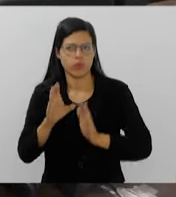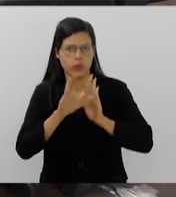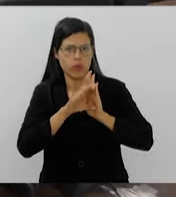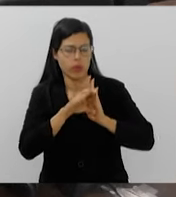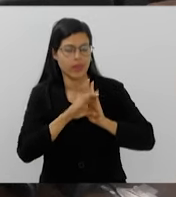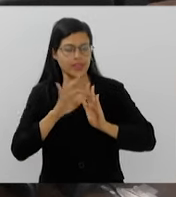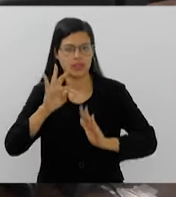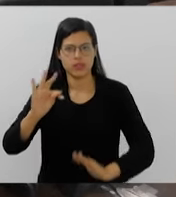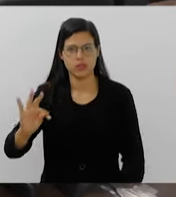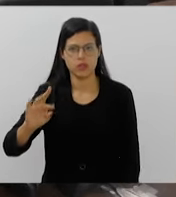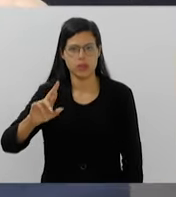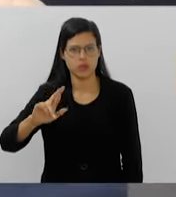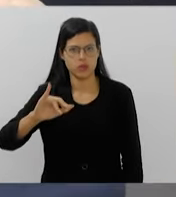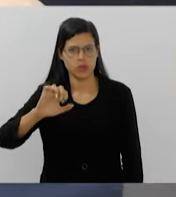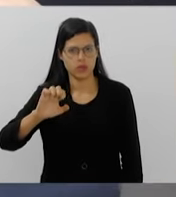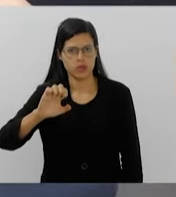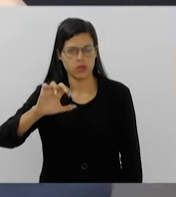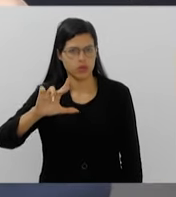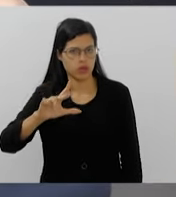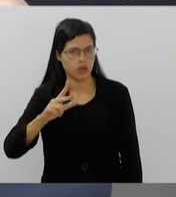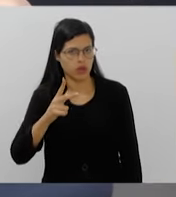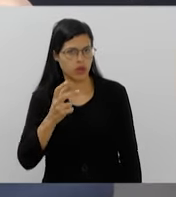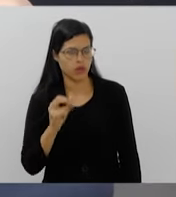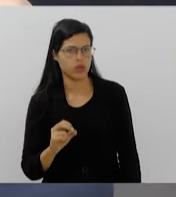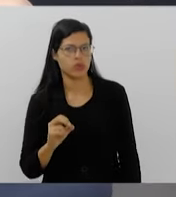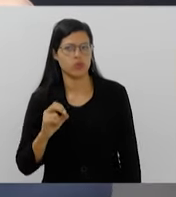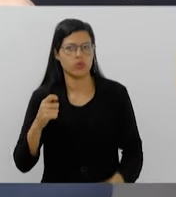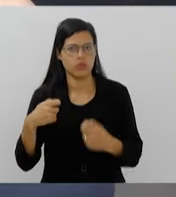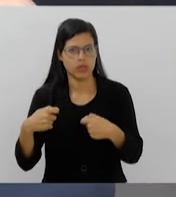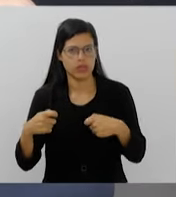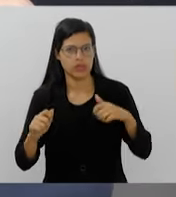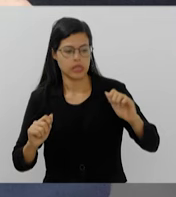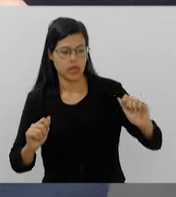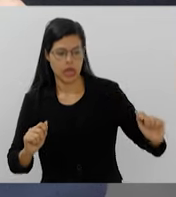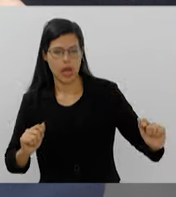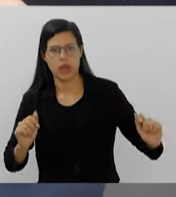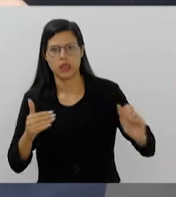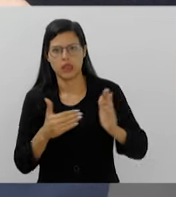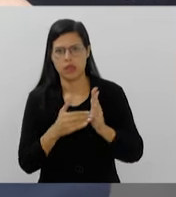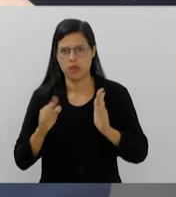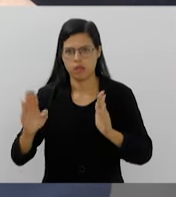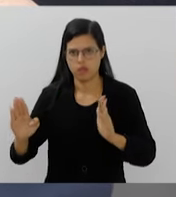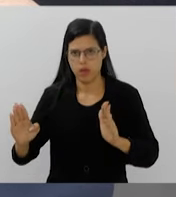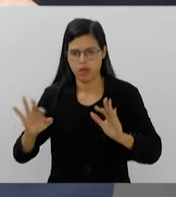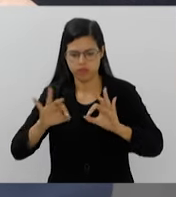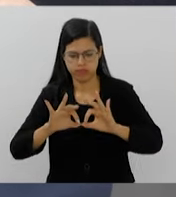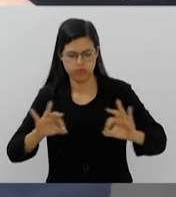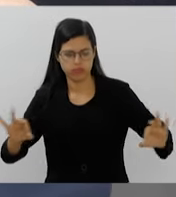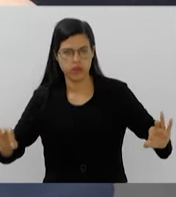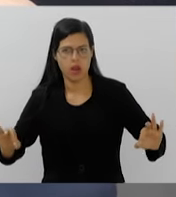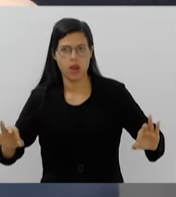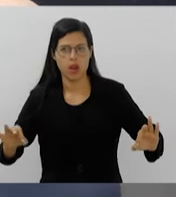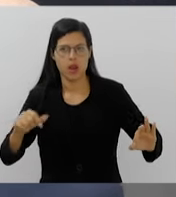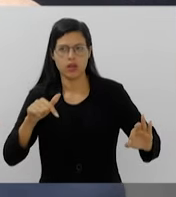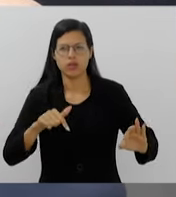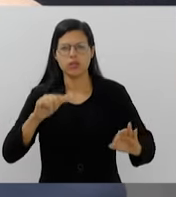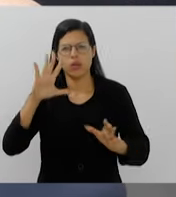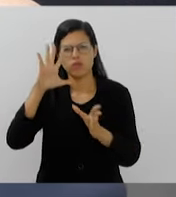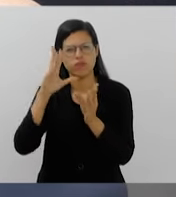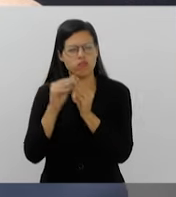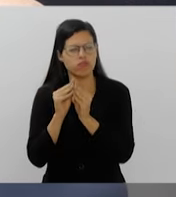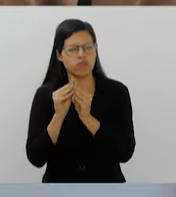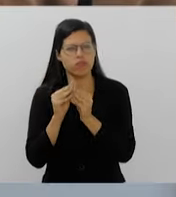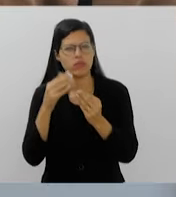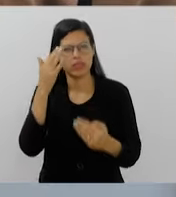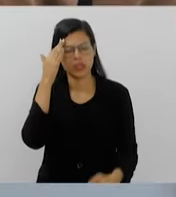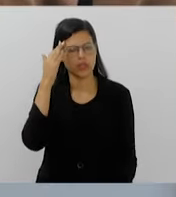trecho. Trecho tem que ir do ponto A ao ponto B. Aqui, então, estou subentendendo